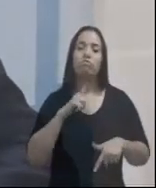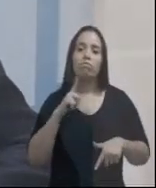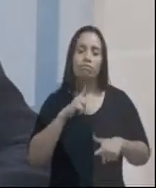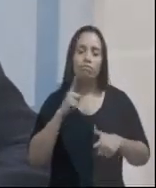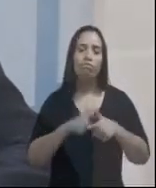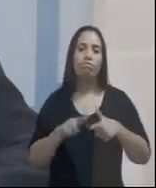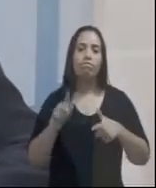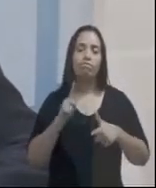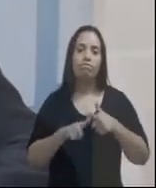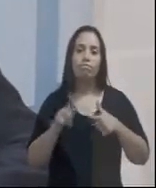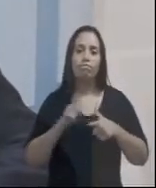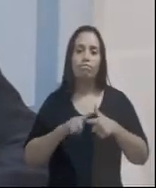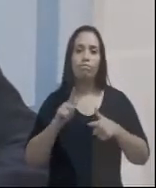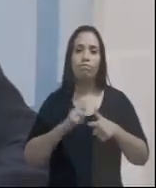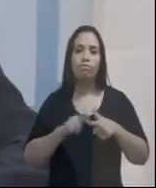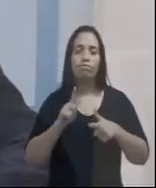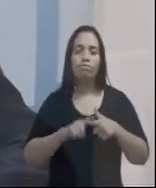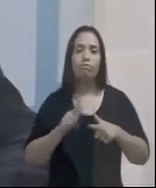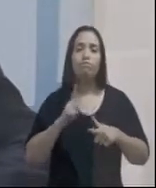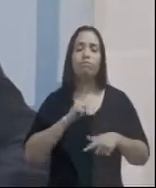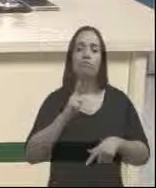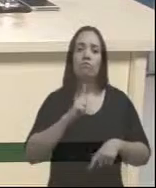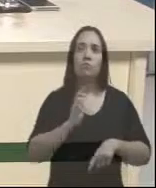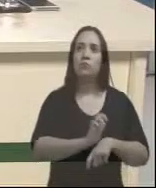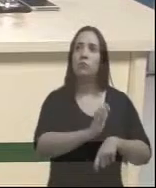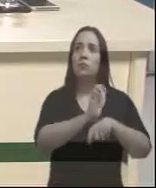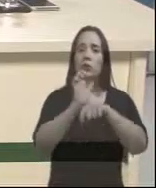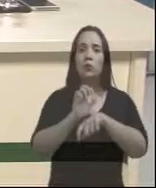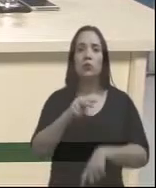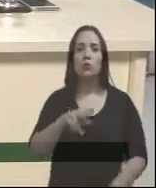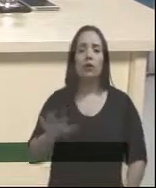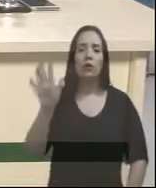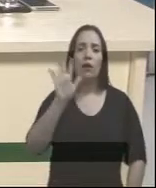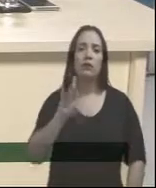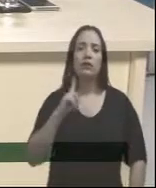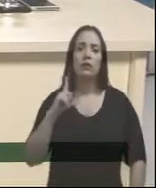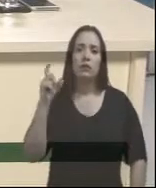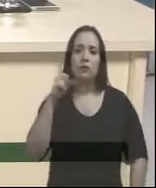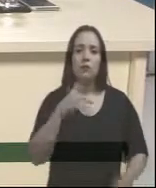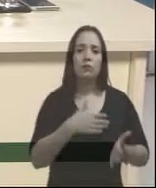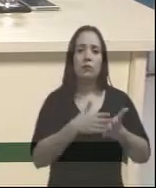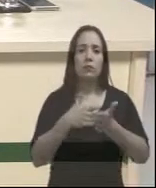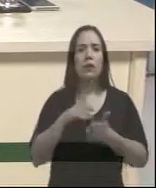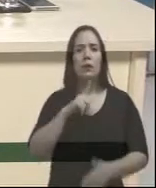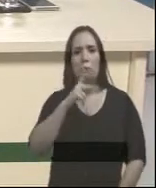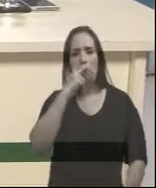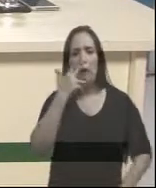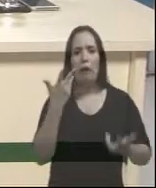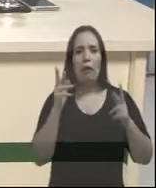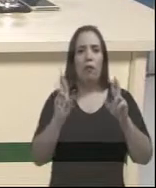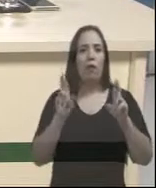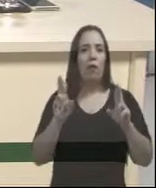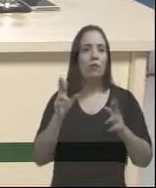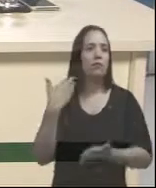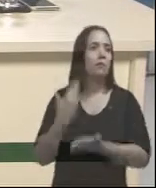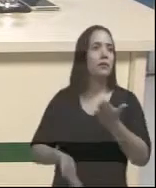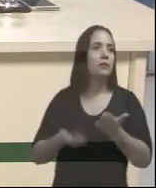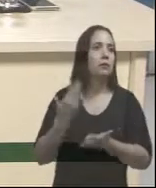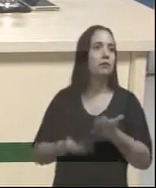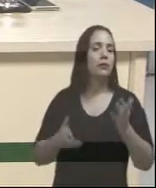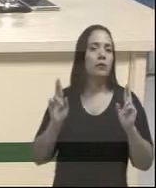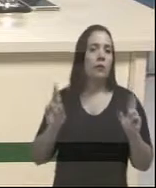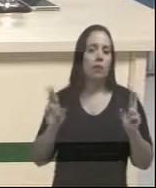E os principais estados é o do Nordeste, né, deputado? Os que estão com mais dificuldade. E tem gente que torce por isso. Torce por quanto pior,